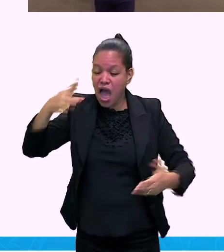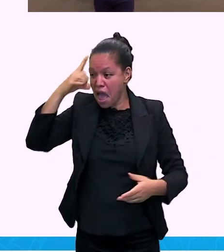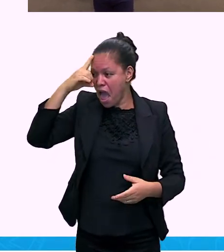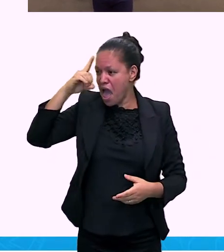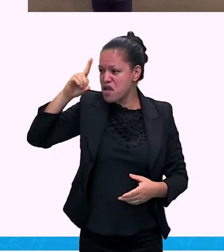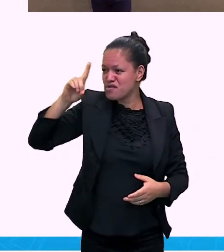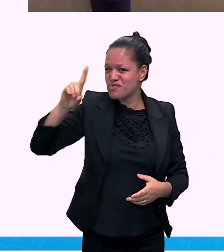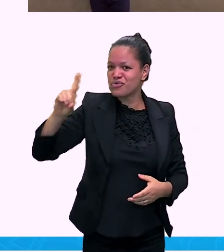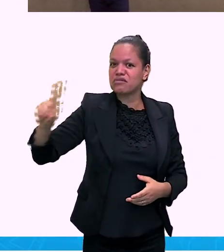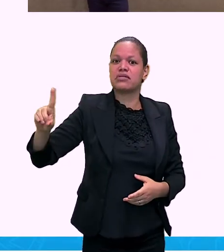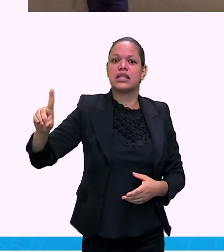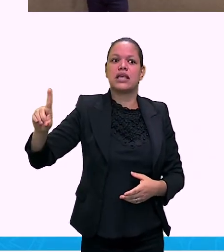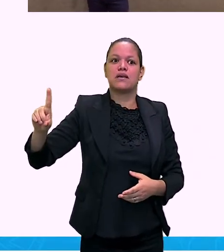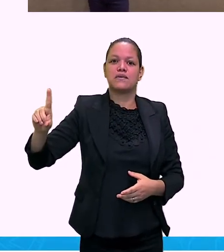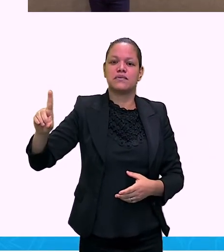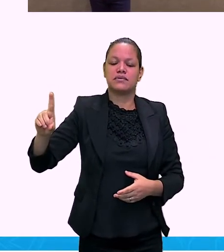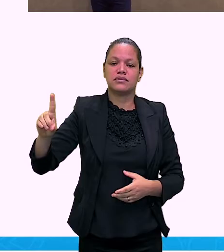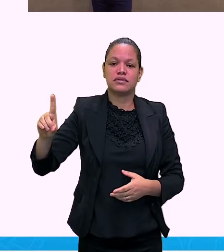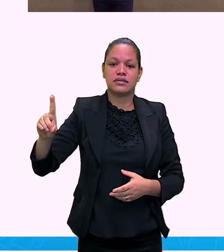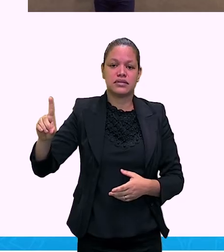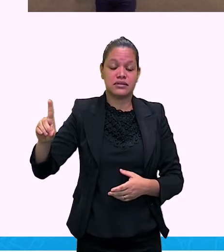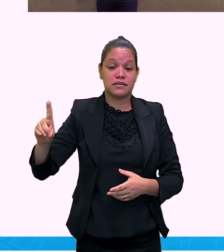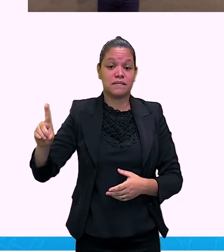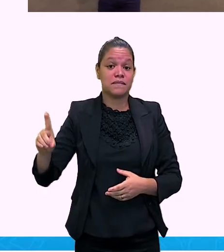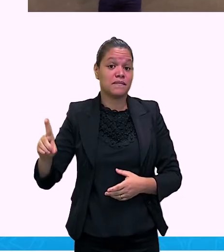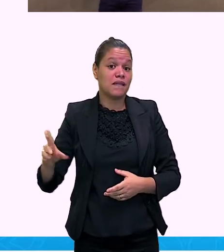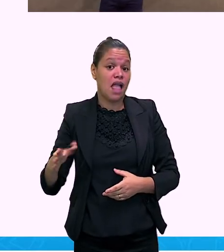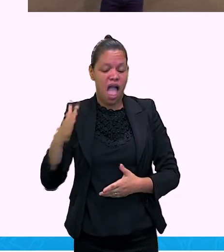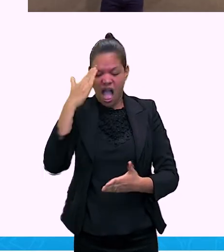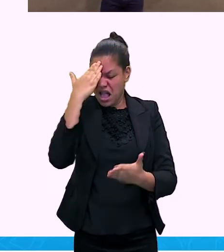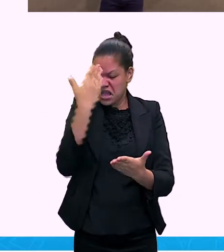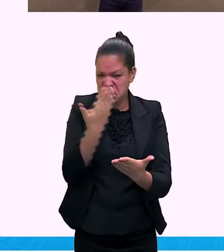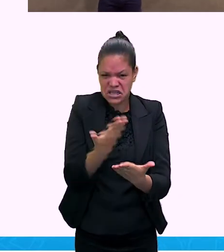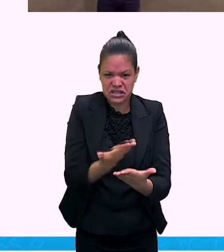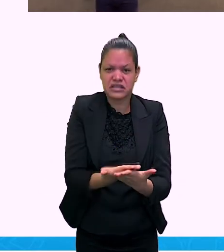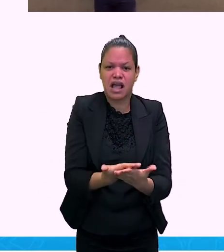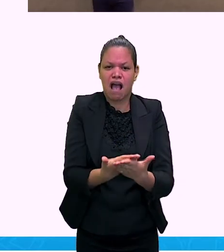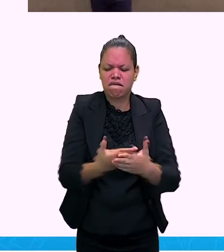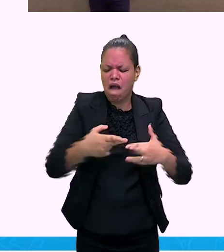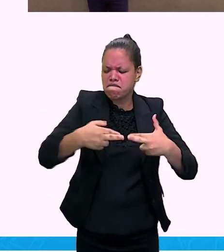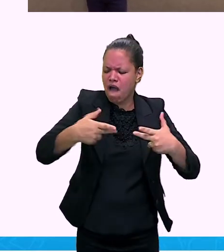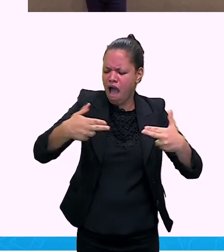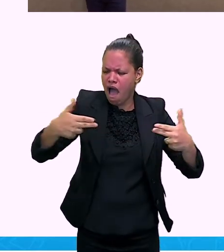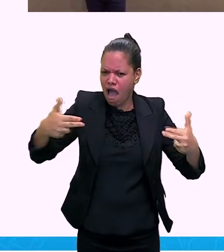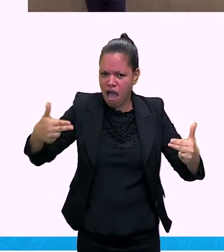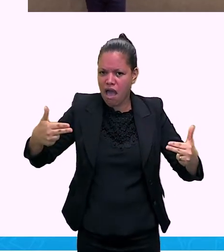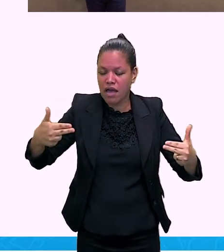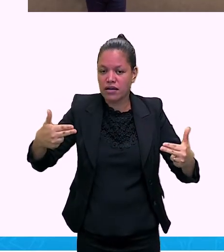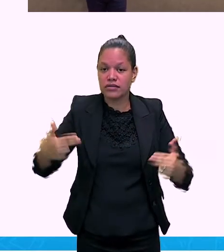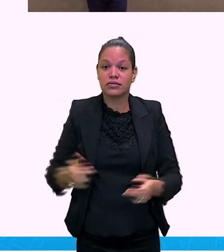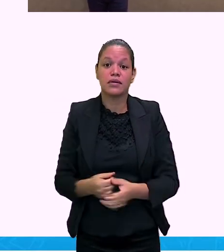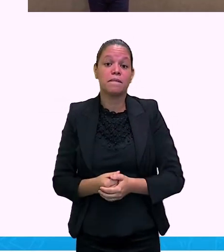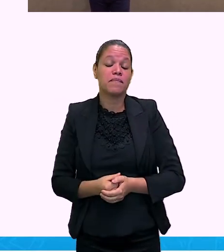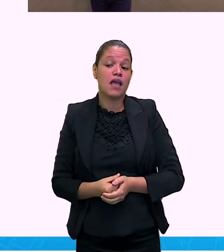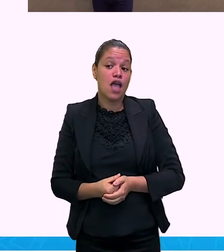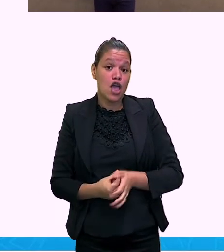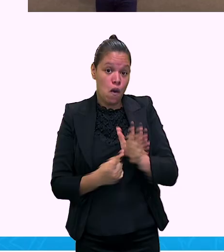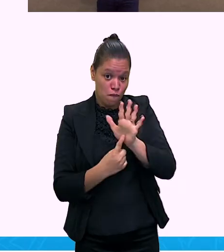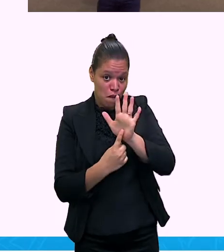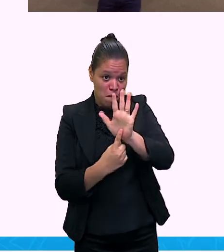religião. Então, por isso fala politeísta. Eles acreditavam em vários deuses. E alguns desses que eu trouxe para